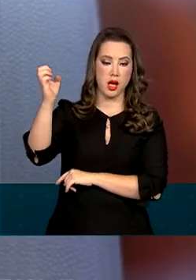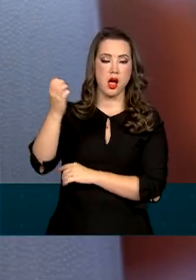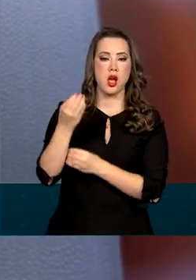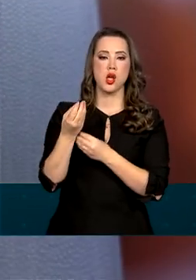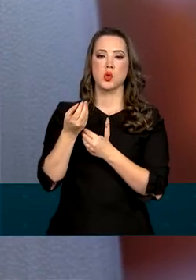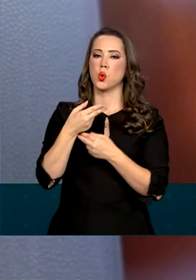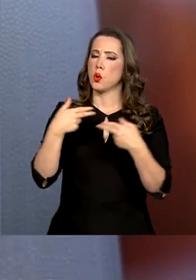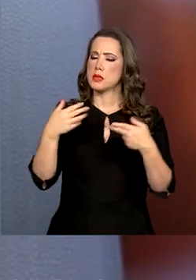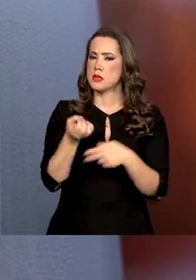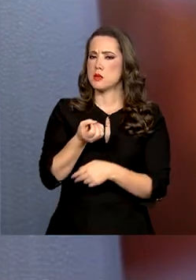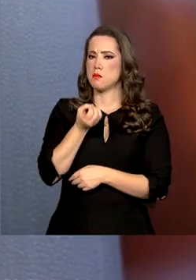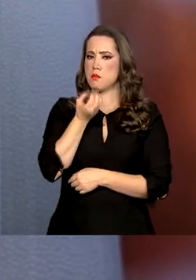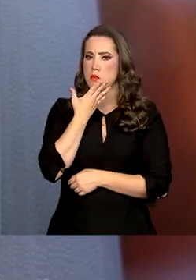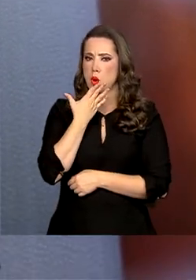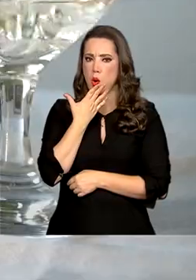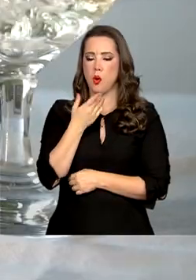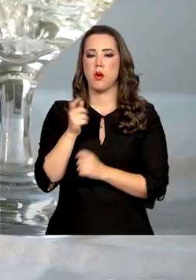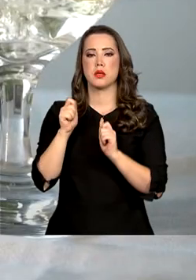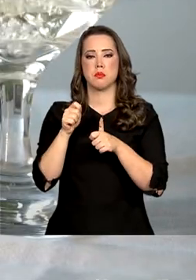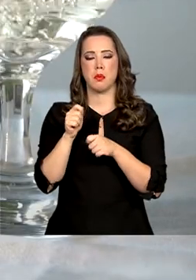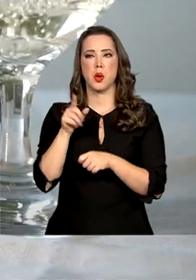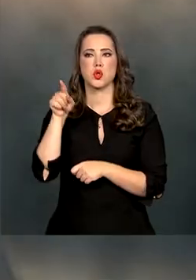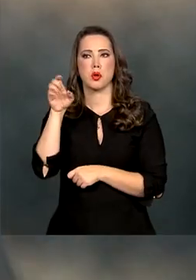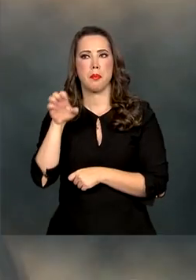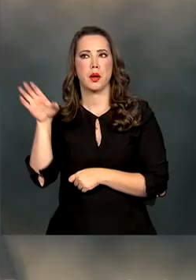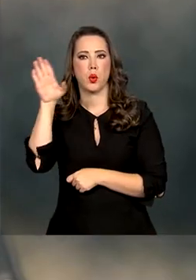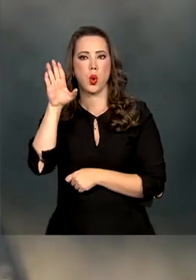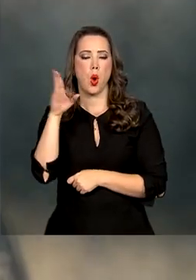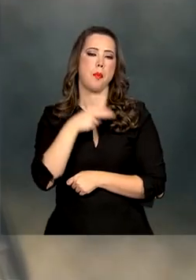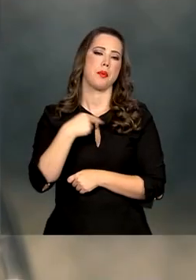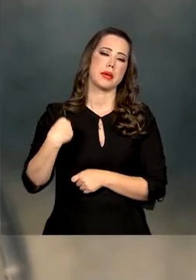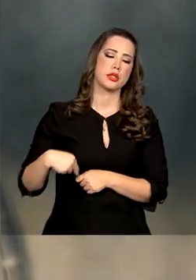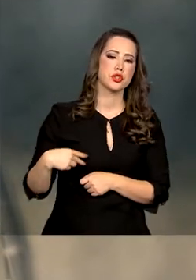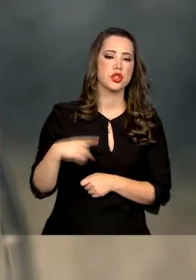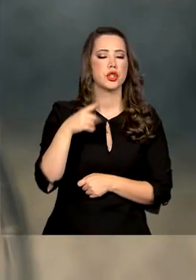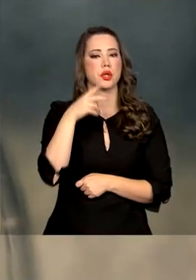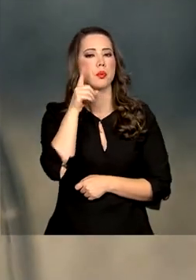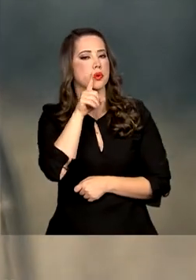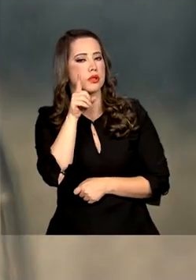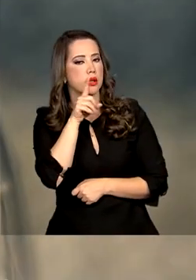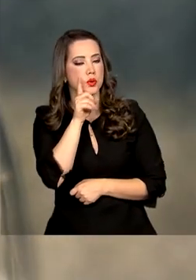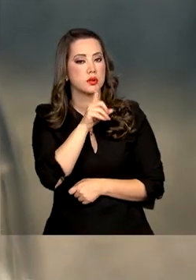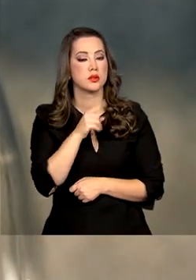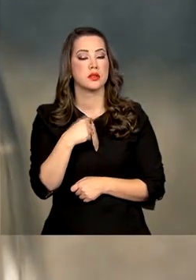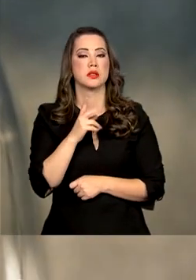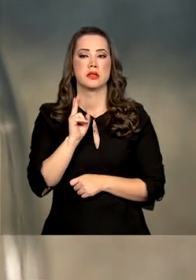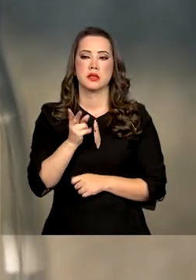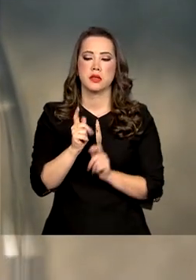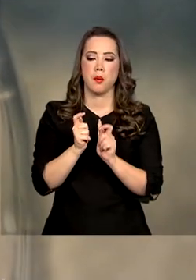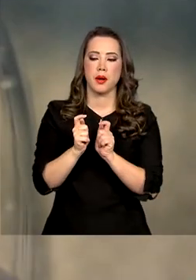de alta qualidade para Europa para China para os Estados Unidos e Crescente crescimento